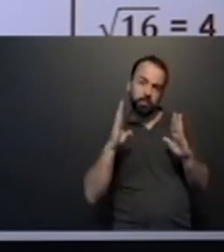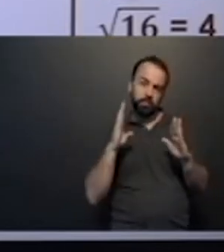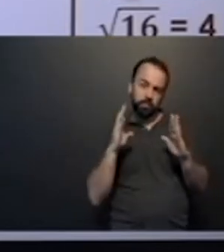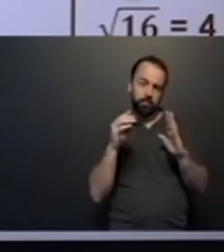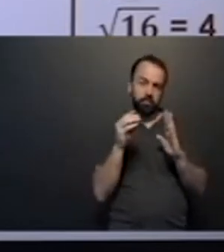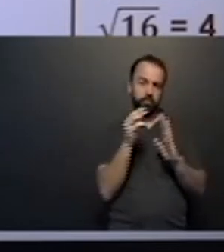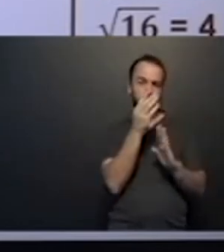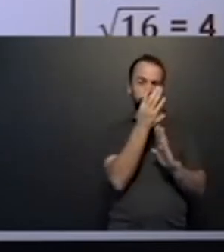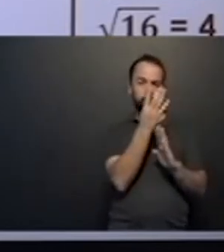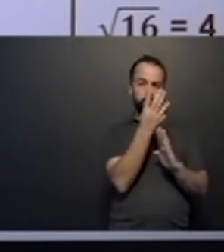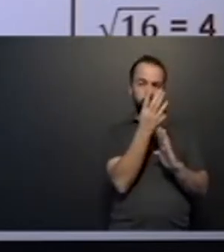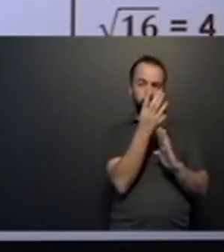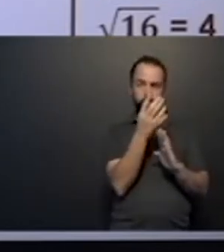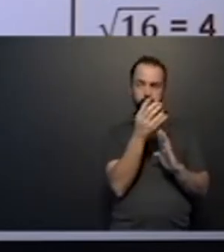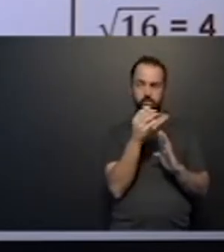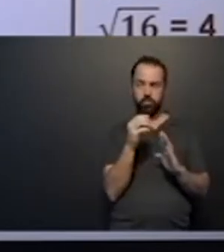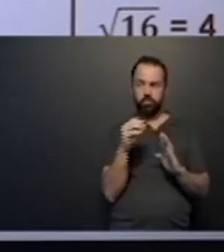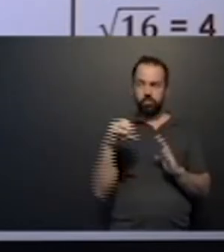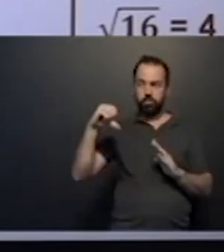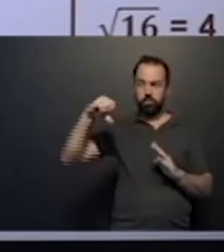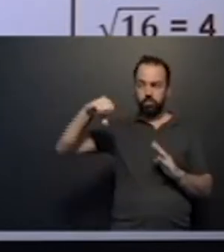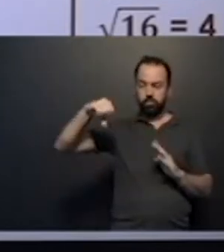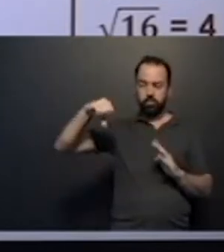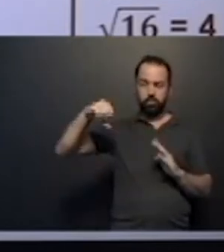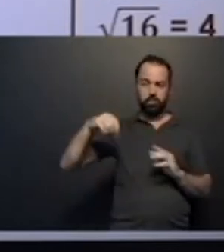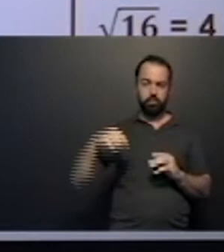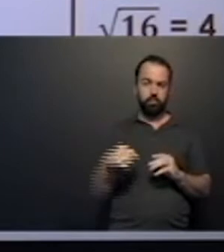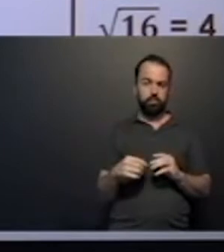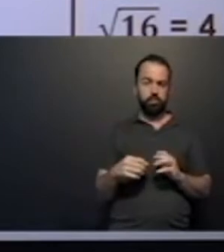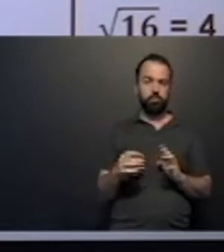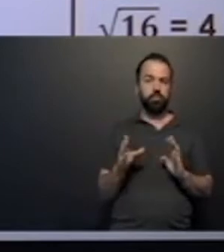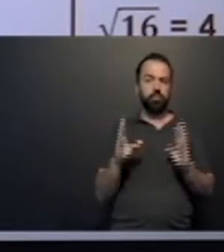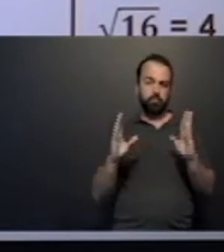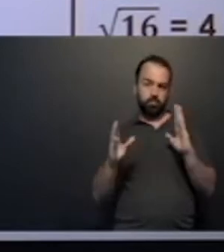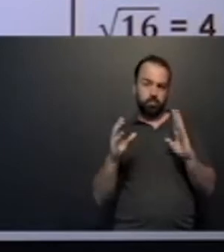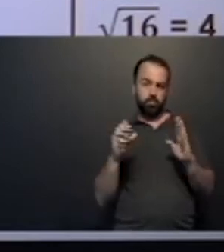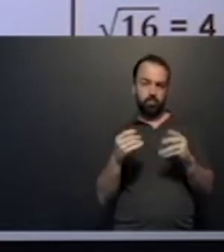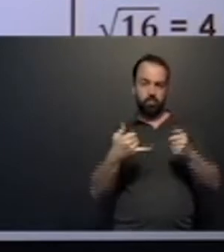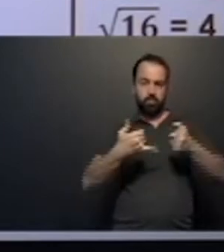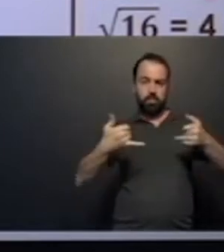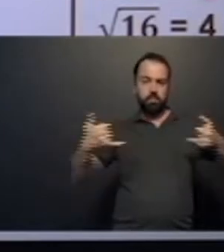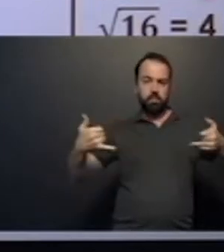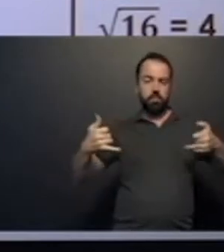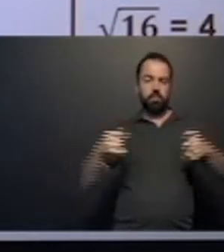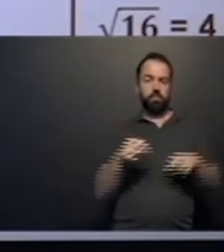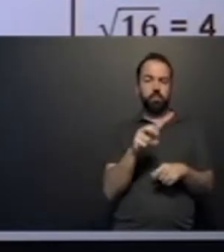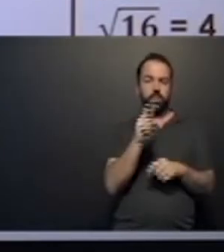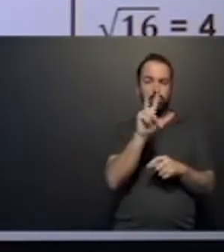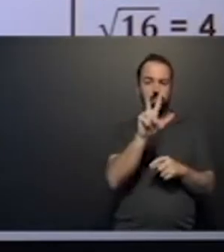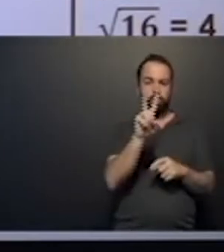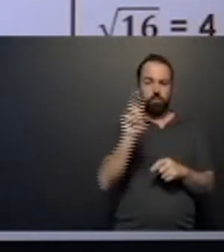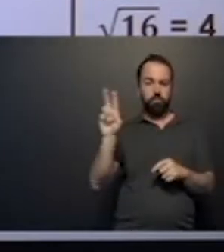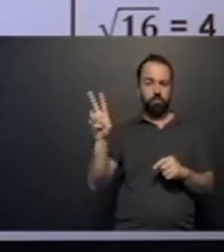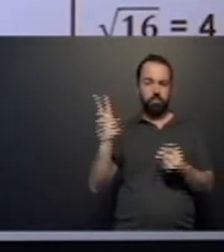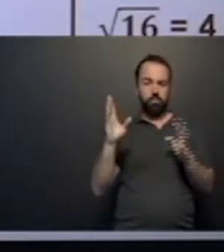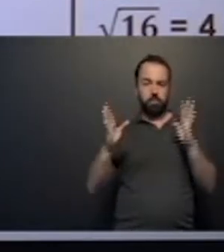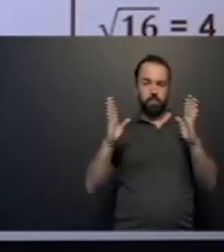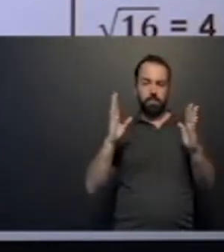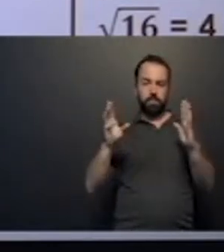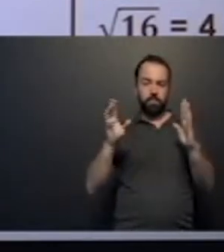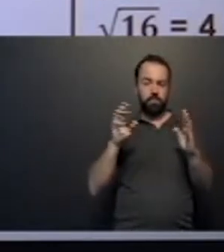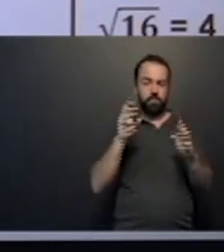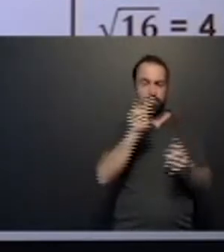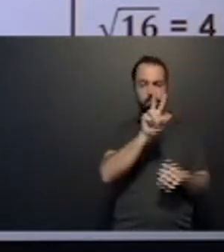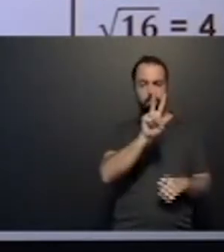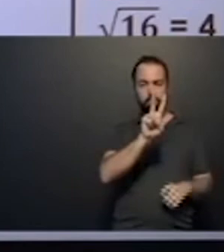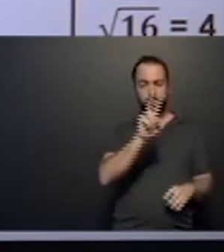quatro e o nove então na reta numérica ela só pode estar entre o 2 eo 3 quem que está